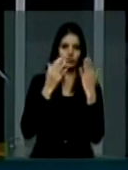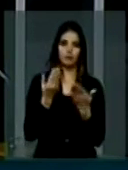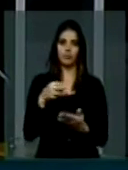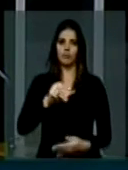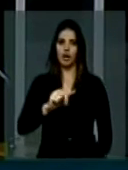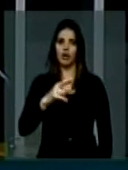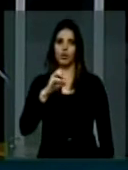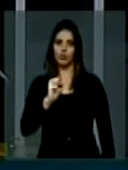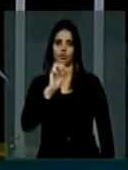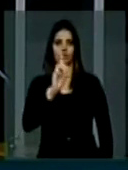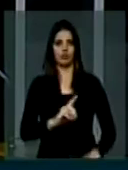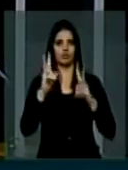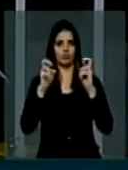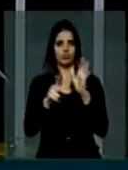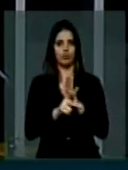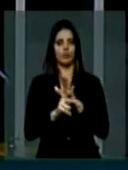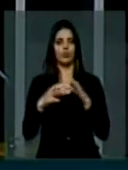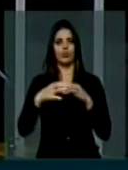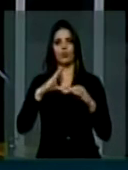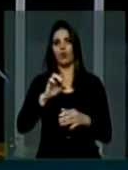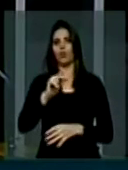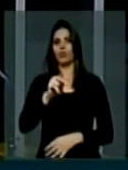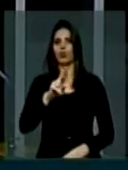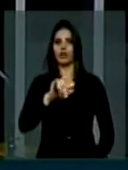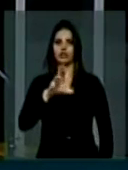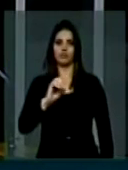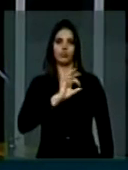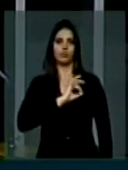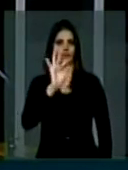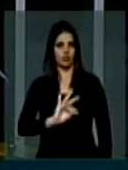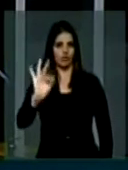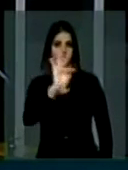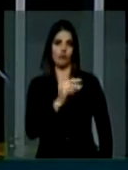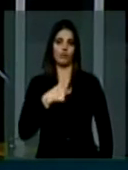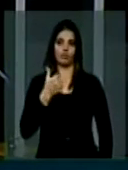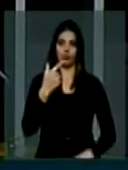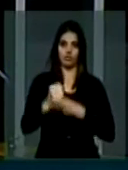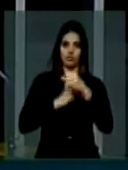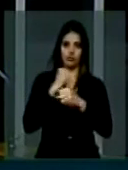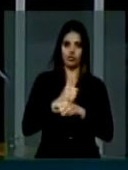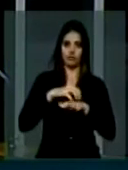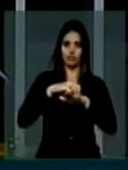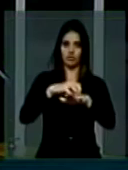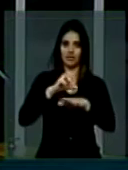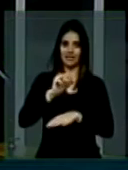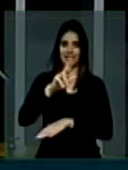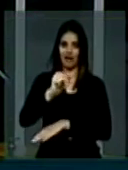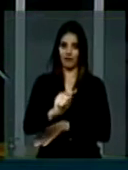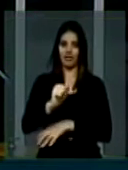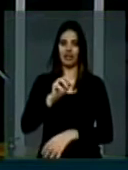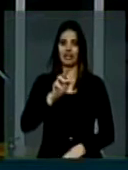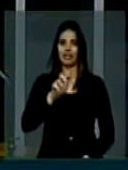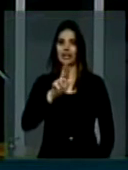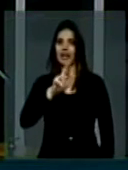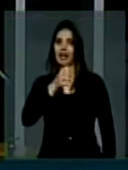Jank, diretor de assuntos corporativos da BRF, nos últimos 12 anos a safra brasileira de grãos dobrou de